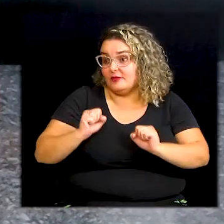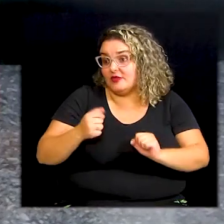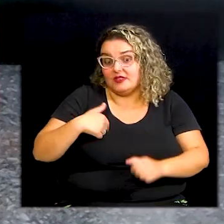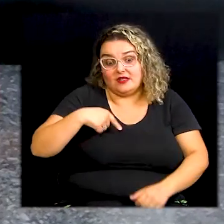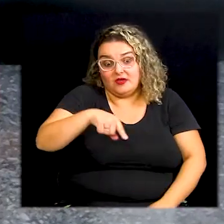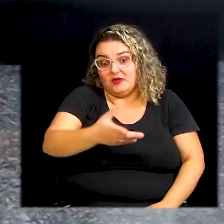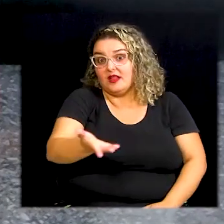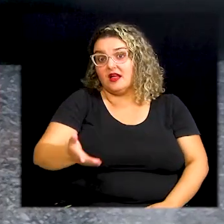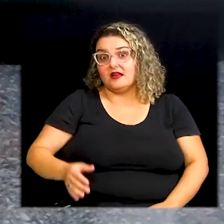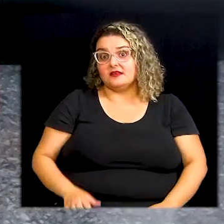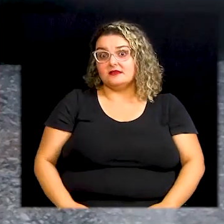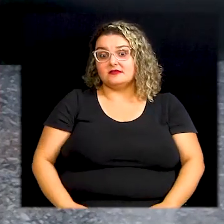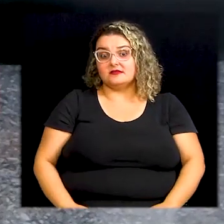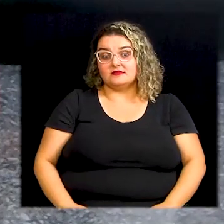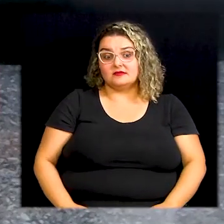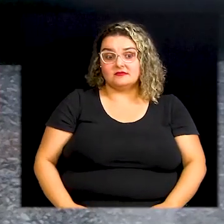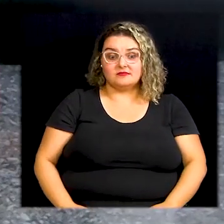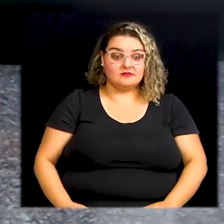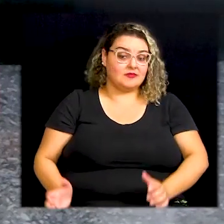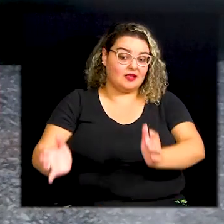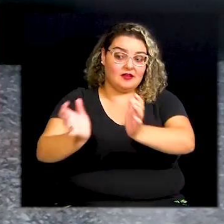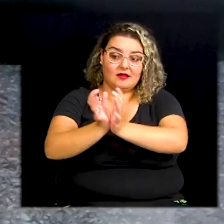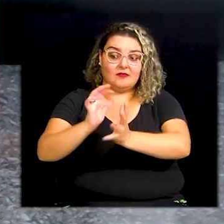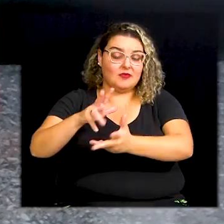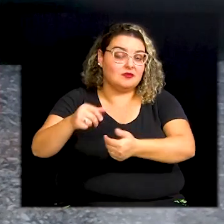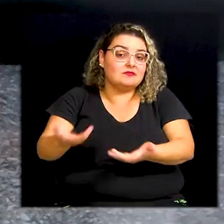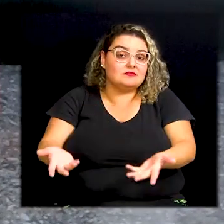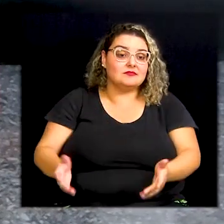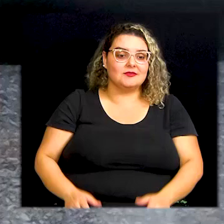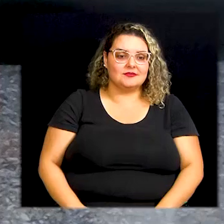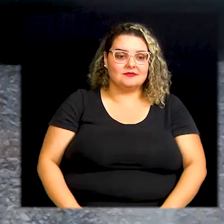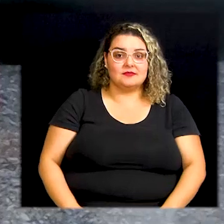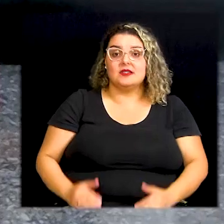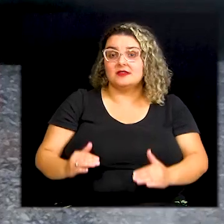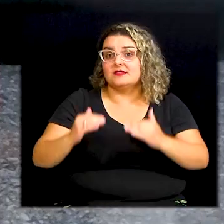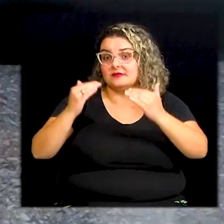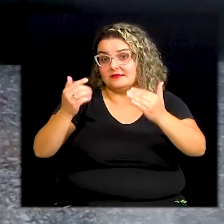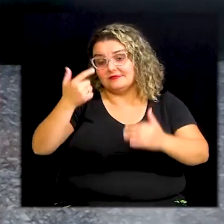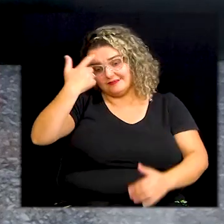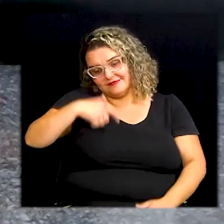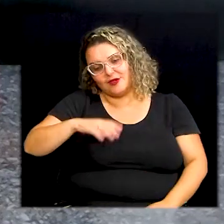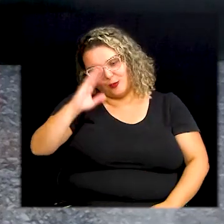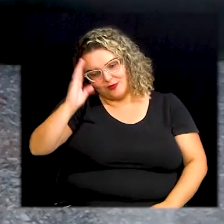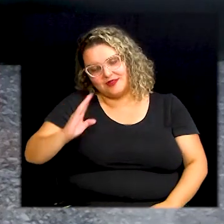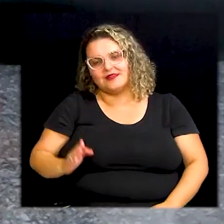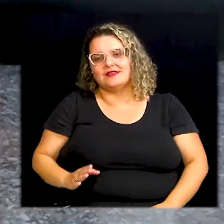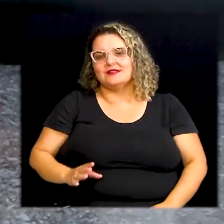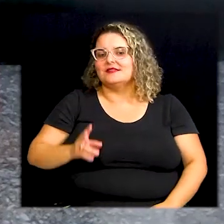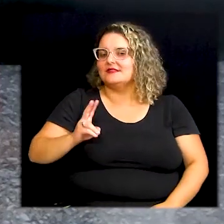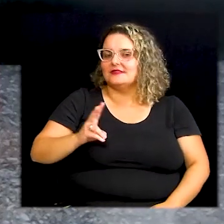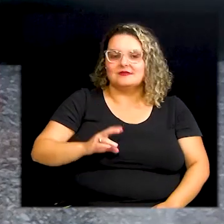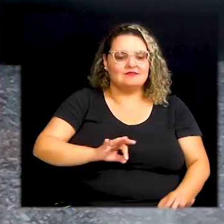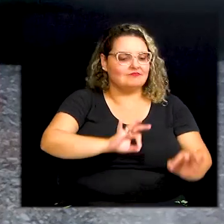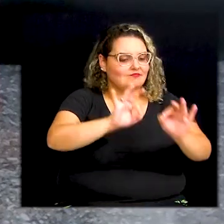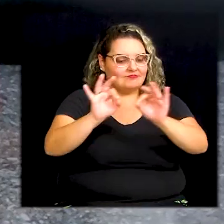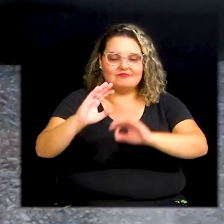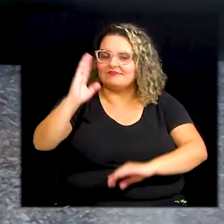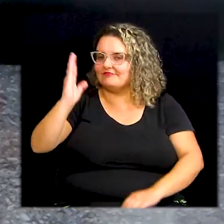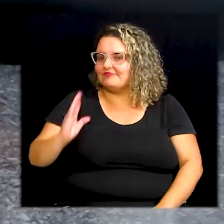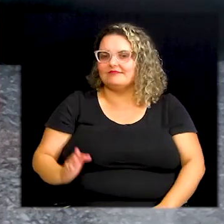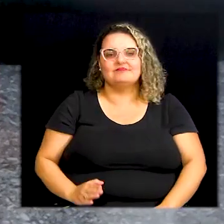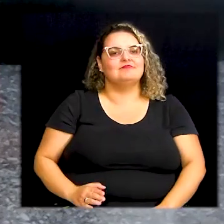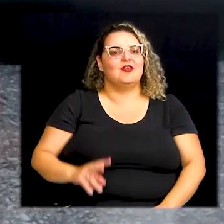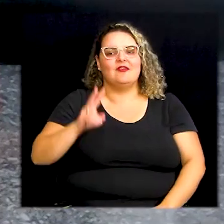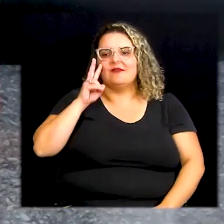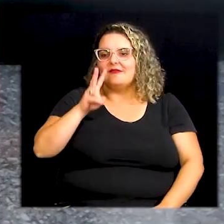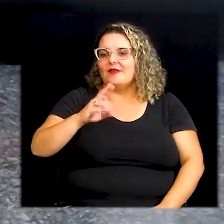lá e tá jogando a Copa do Mundo, mas acima de tudo sou brasileiro, né, cara? Sempre assisti o Brasil, então pra mim